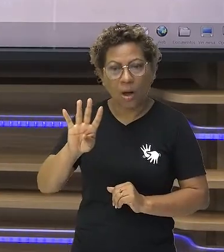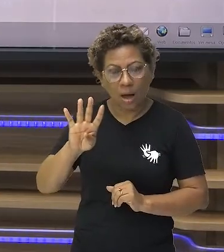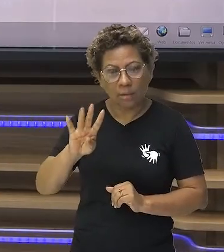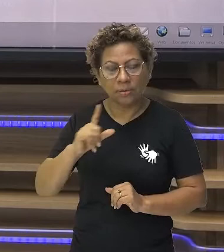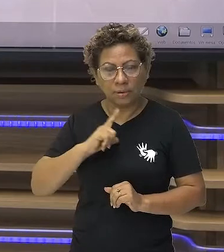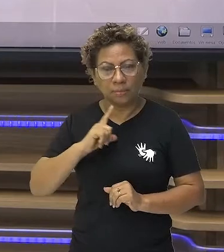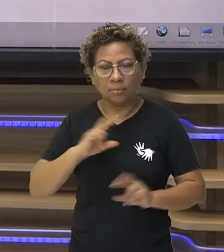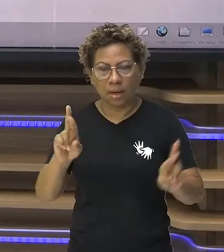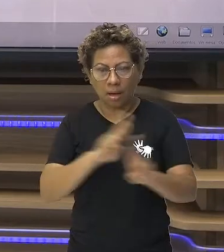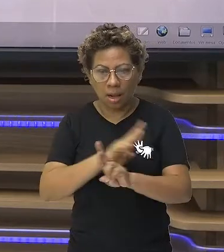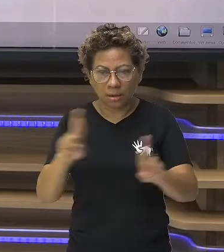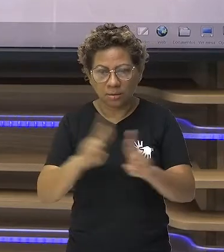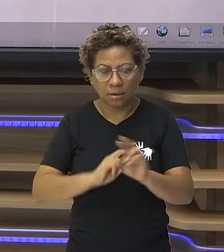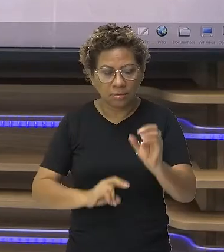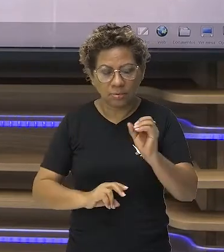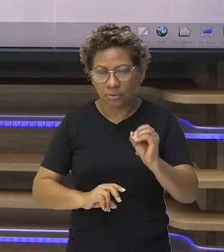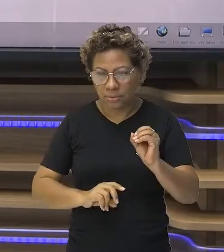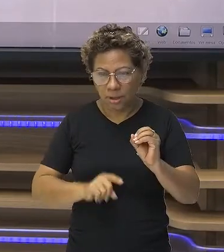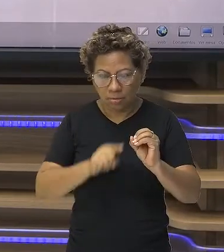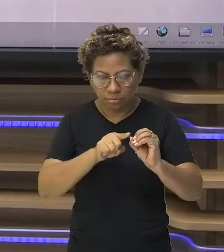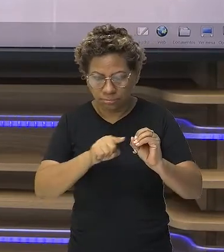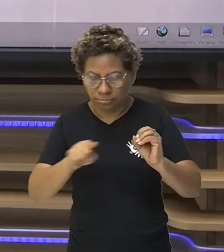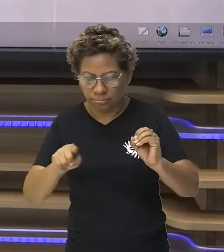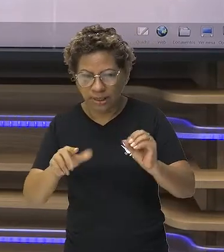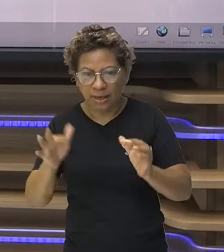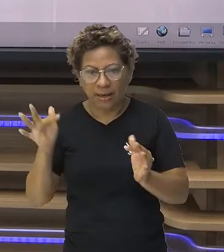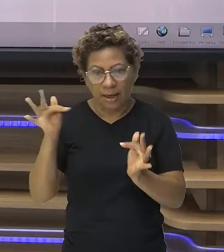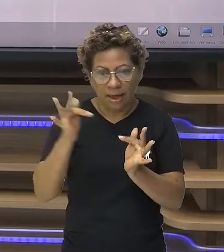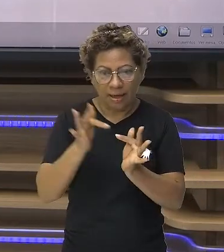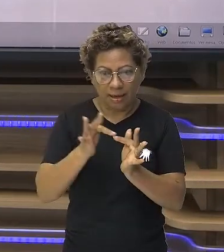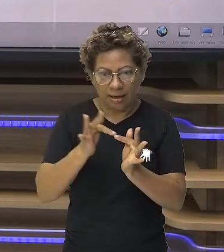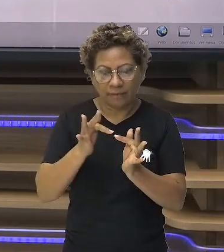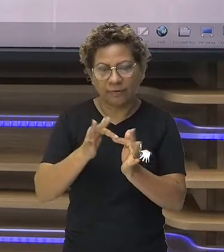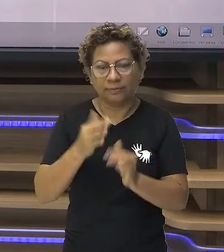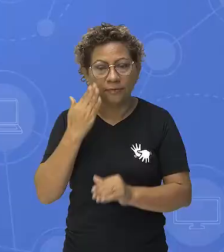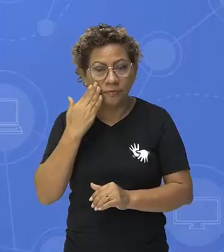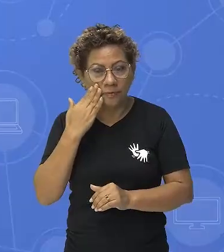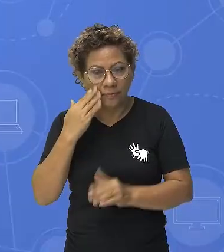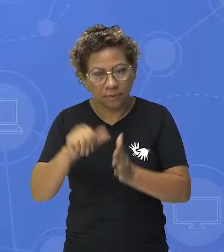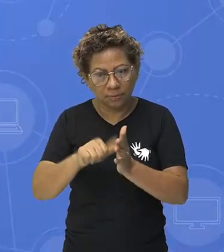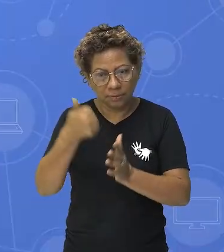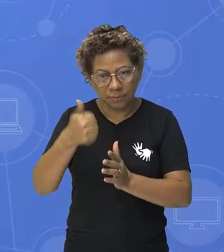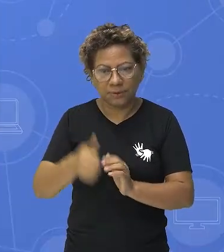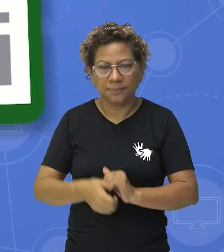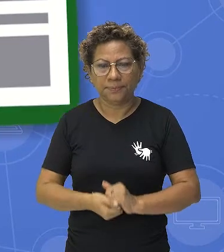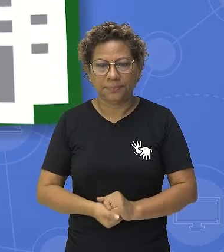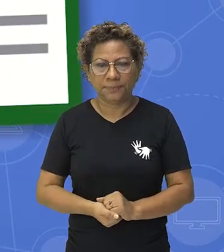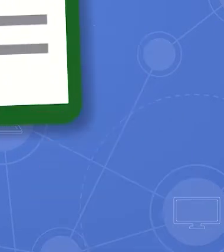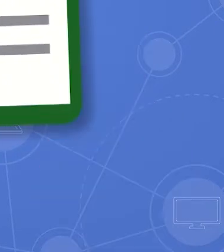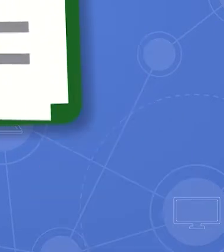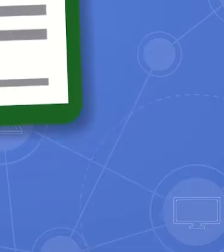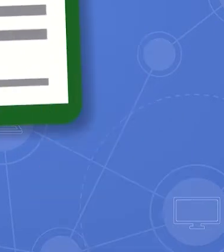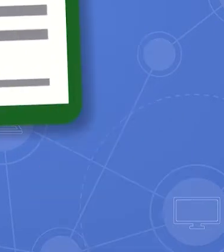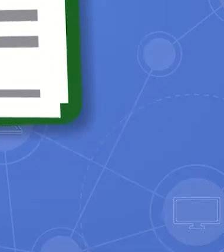A zero da função afim. Então, vamos lá para a nossa primeira questão.